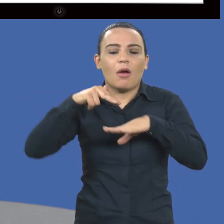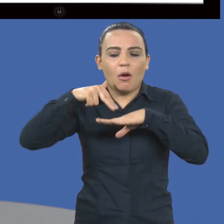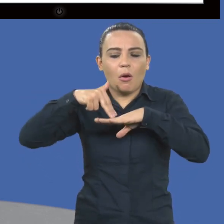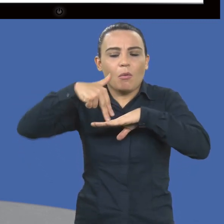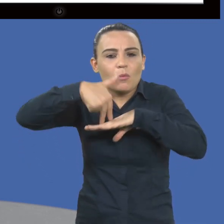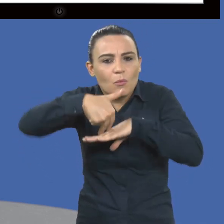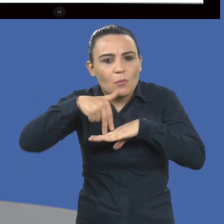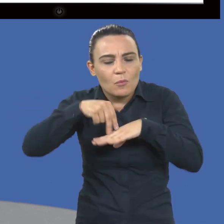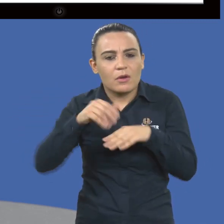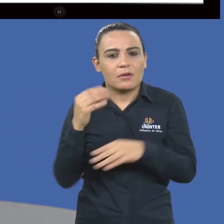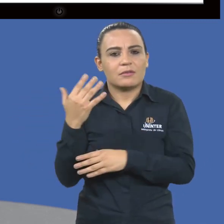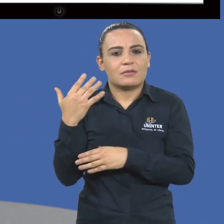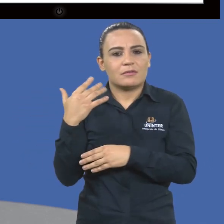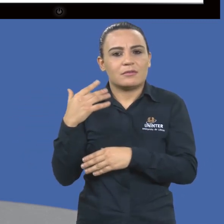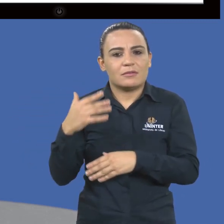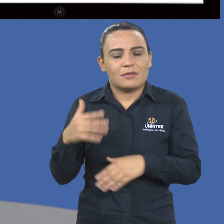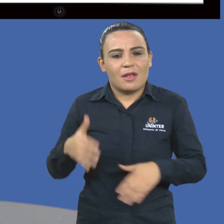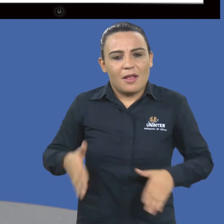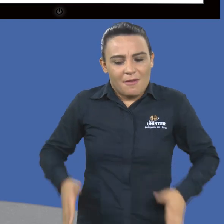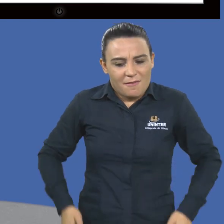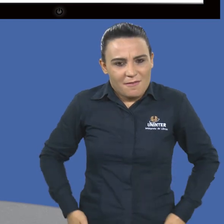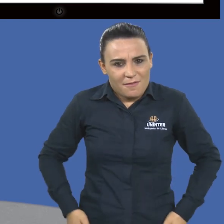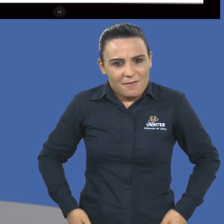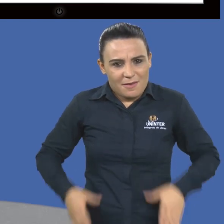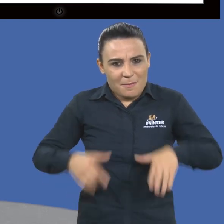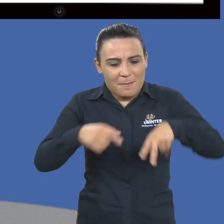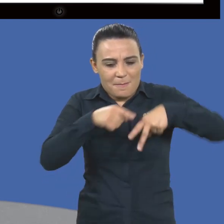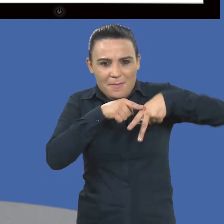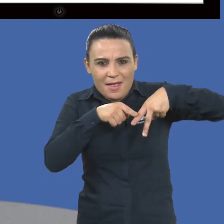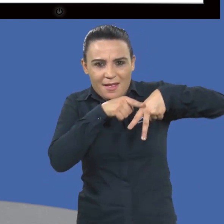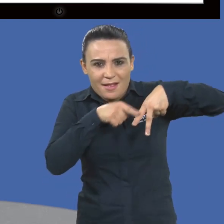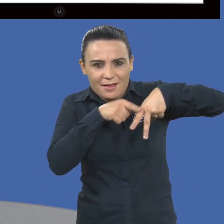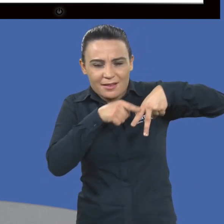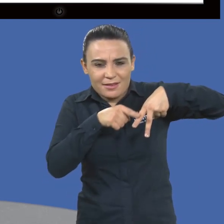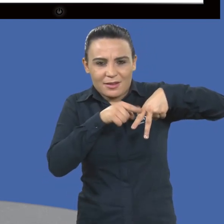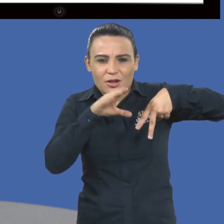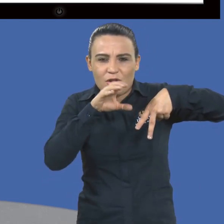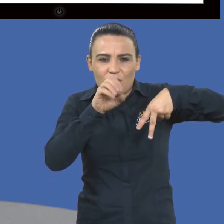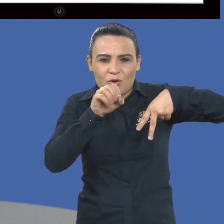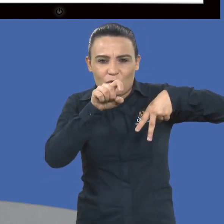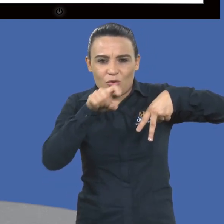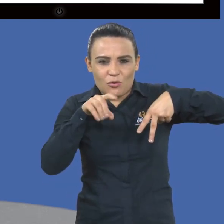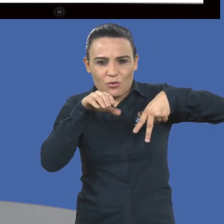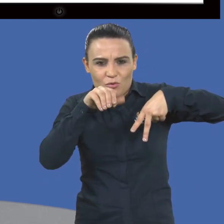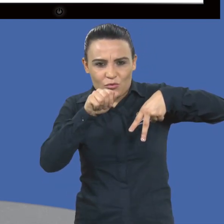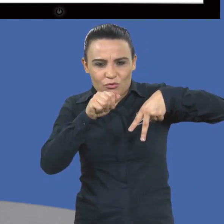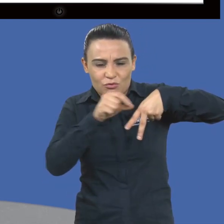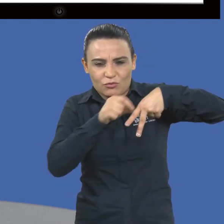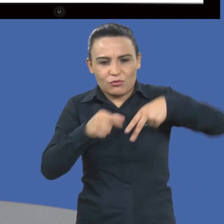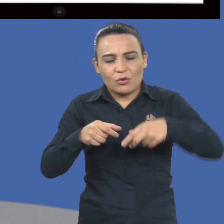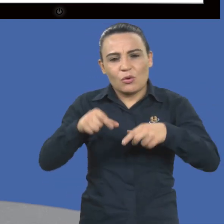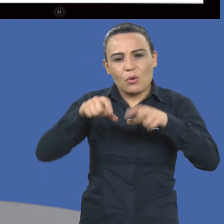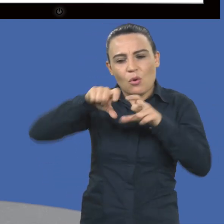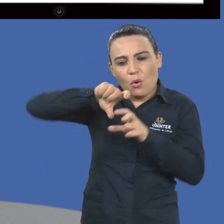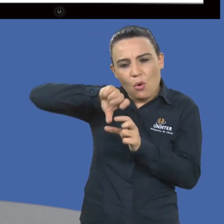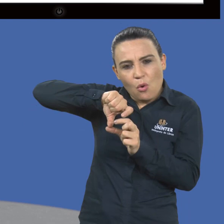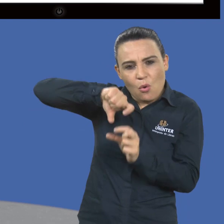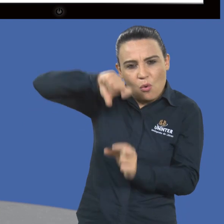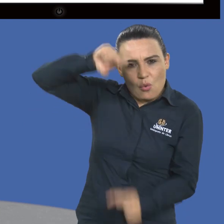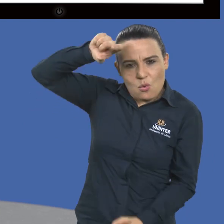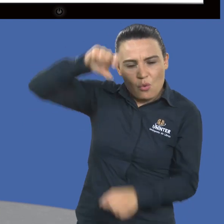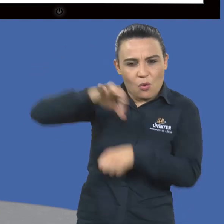tem essa frouxidão ligamentar na articulação coxo-femoral e isso pode ser detectado